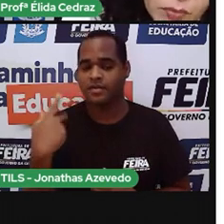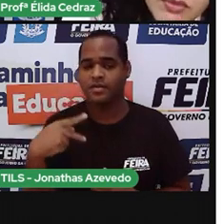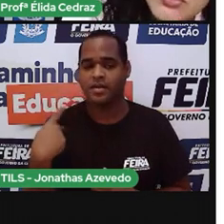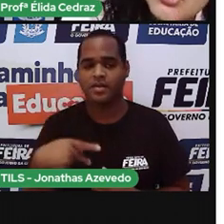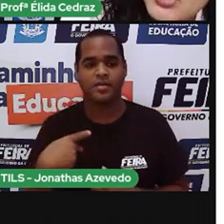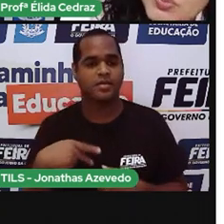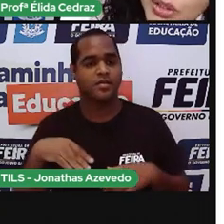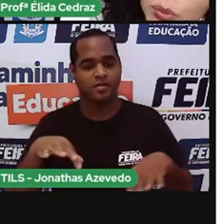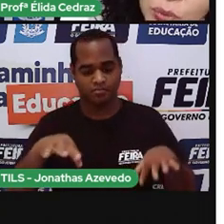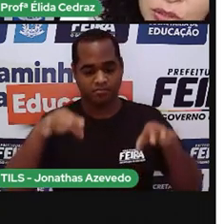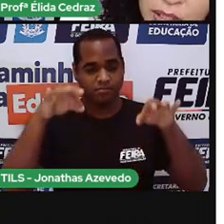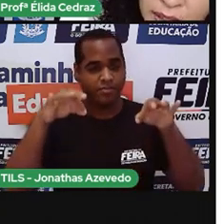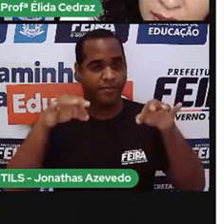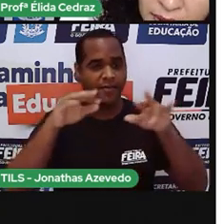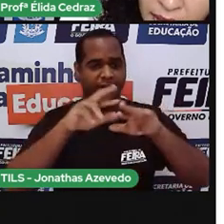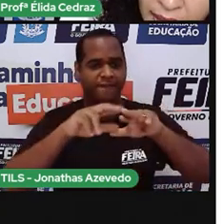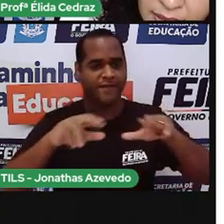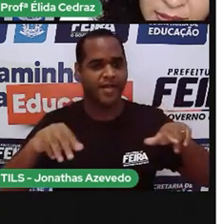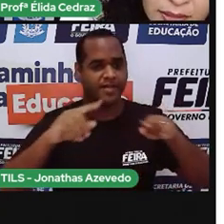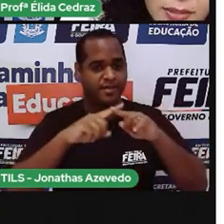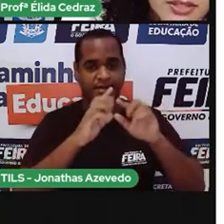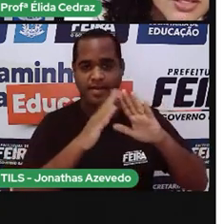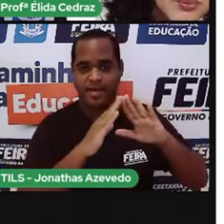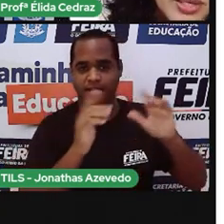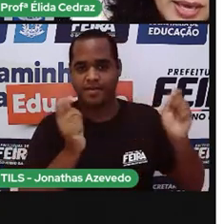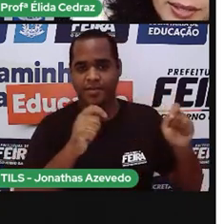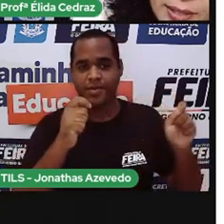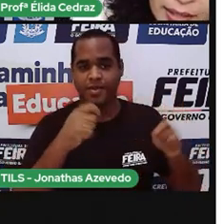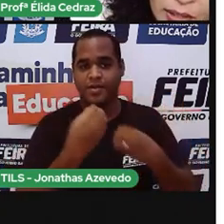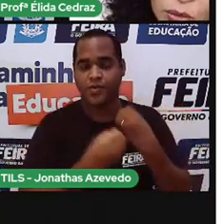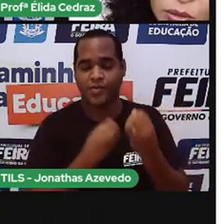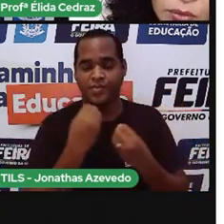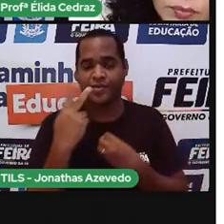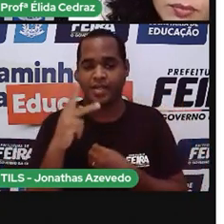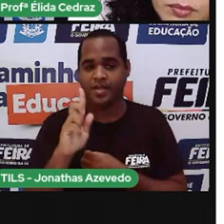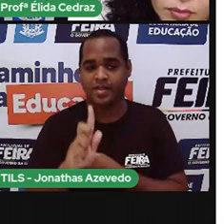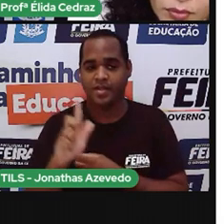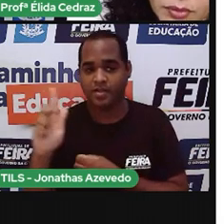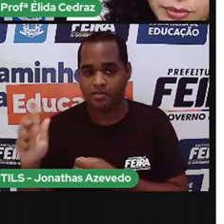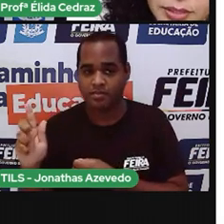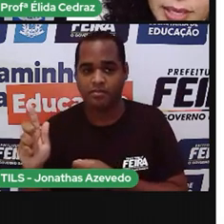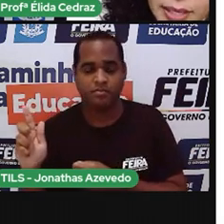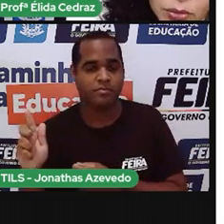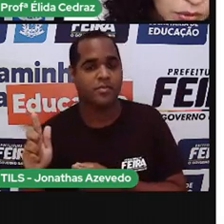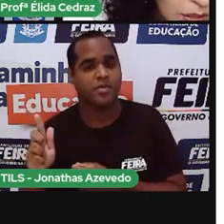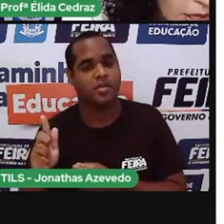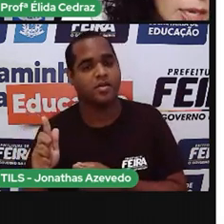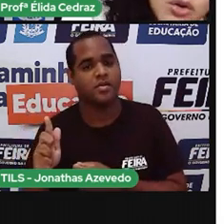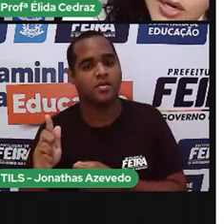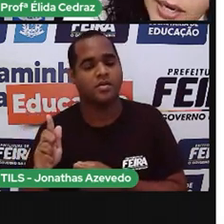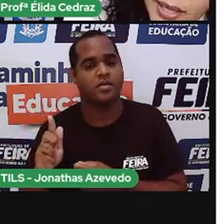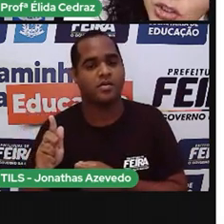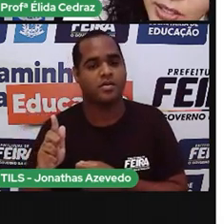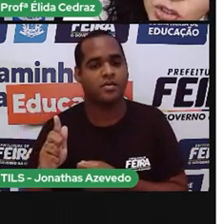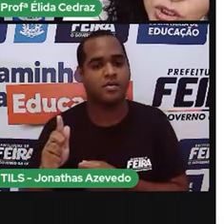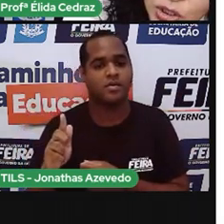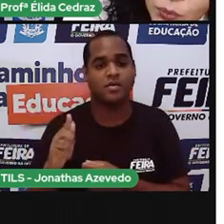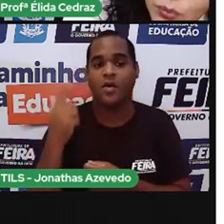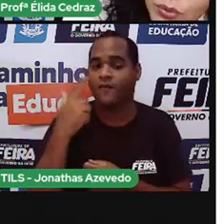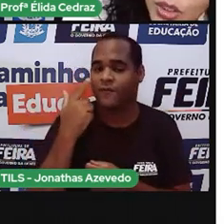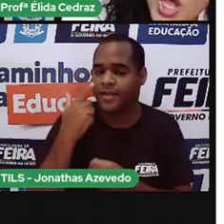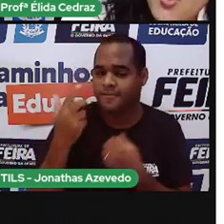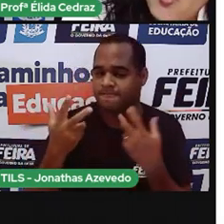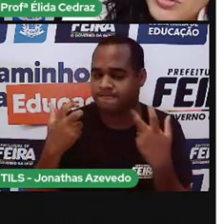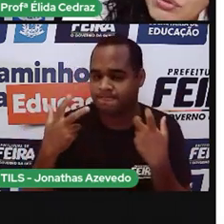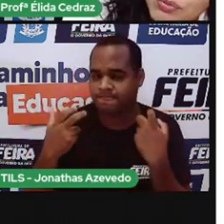embalagem dos produtos que tem em casa. O que é em quilo, certo? E olha lá